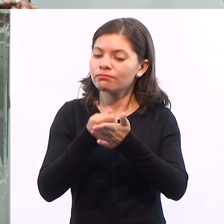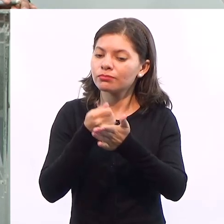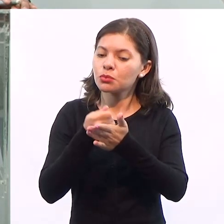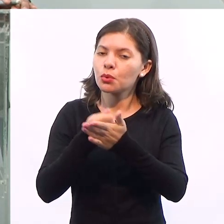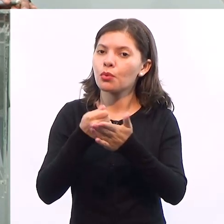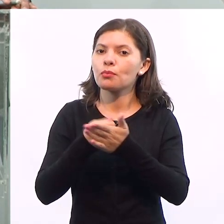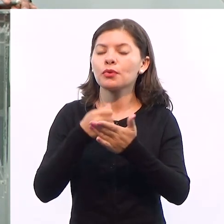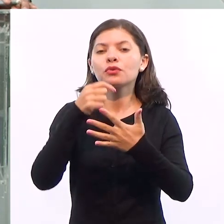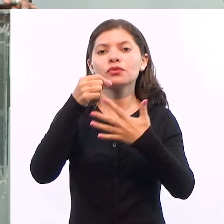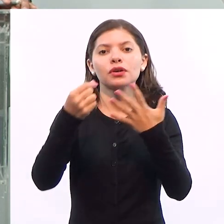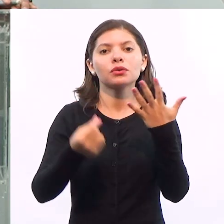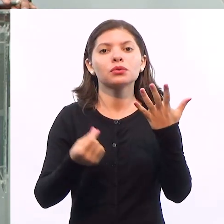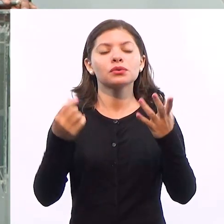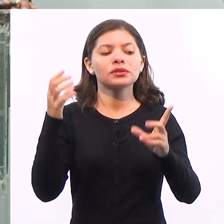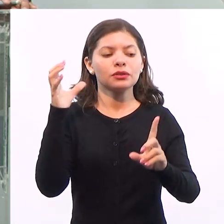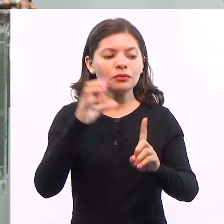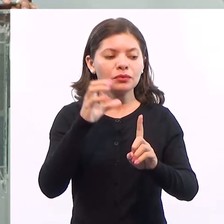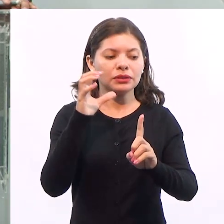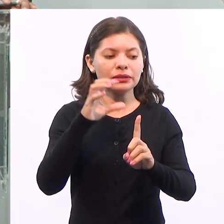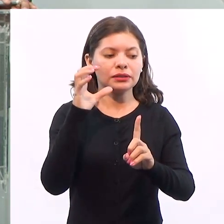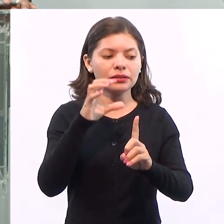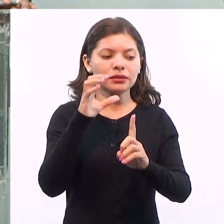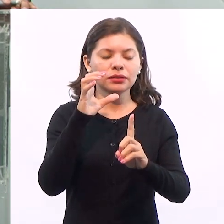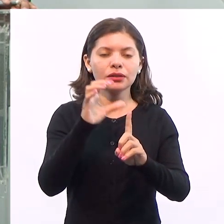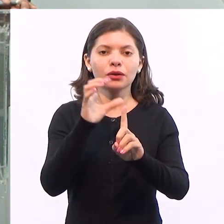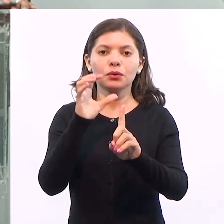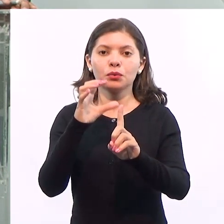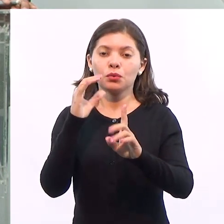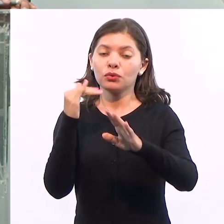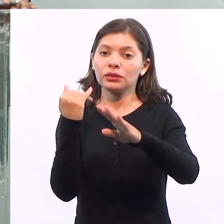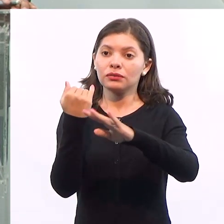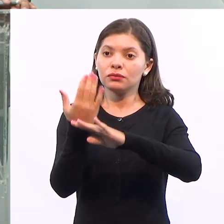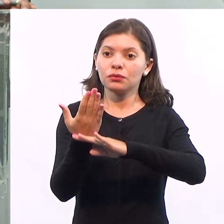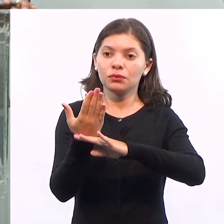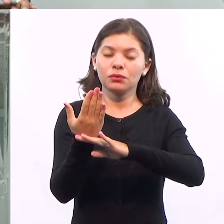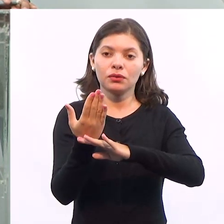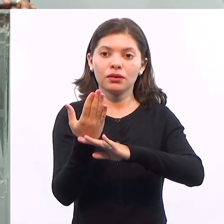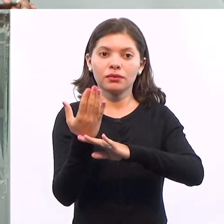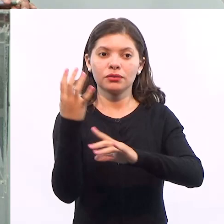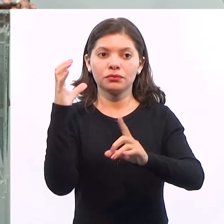isso, tá? Os fatores que influenciam, tá? Os fatores